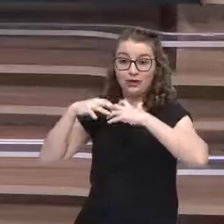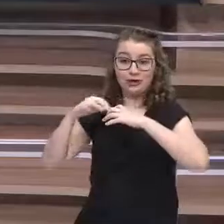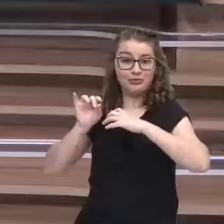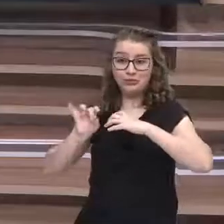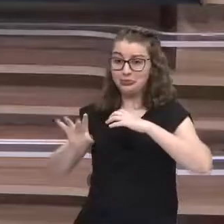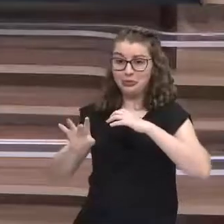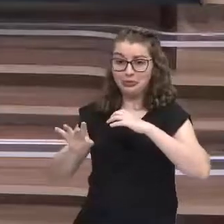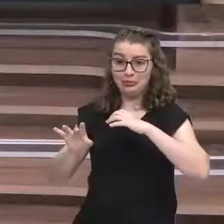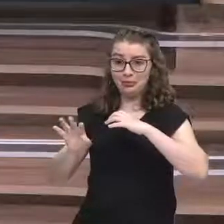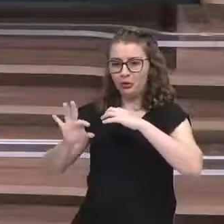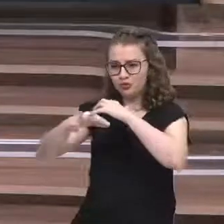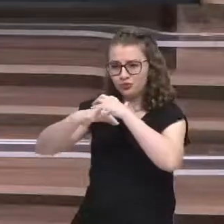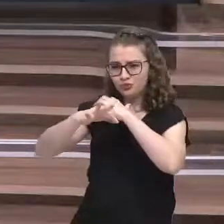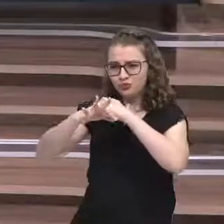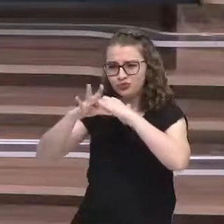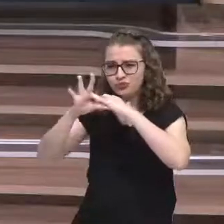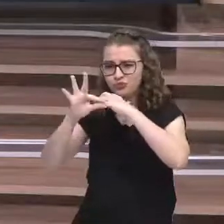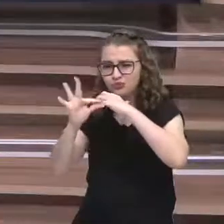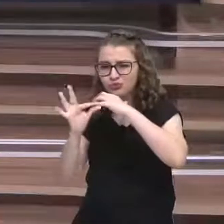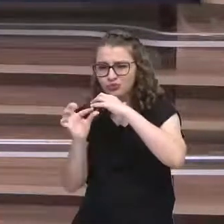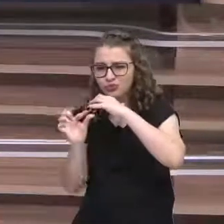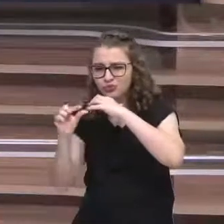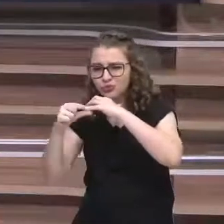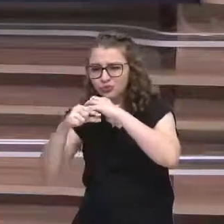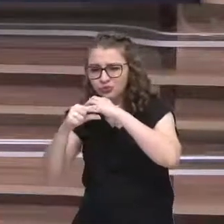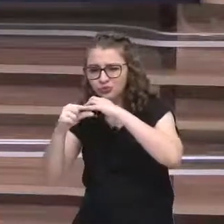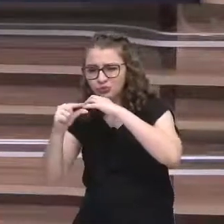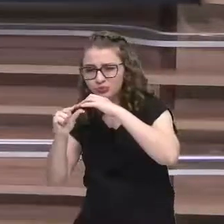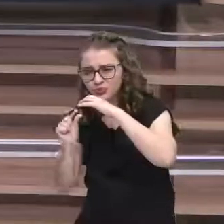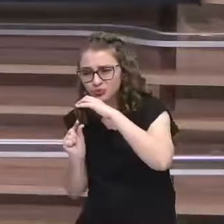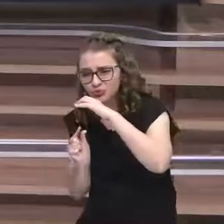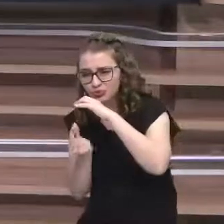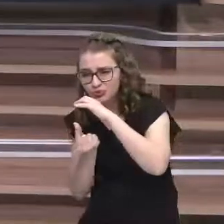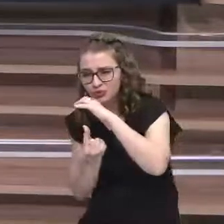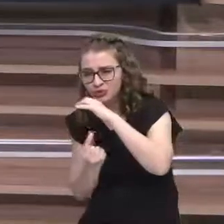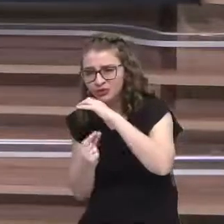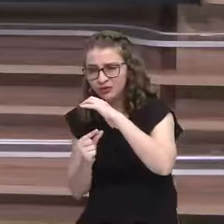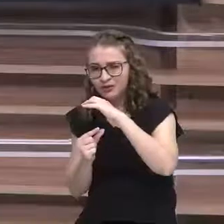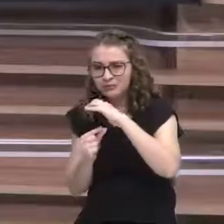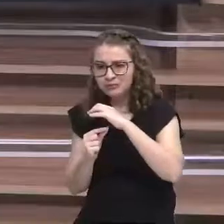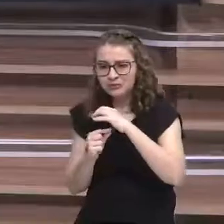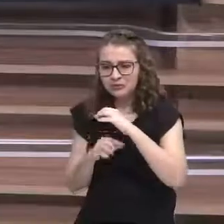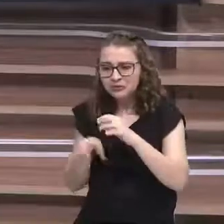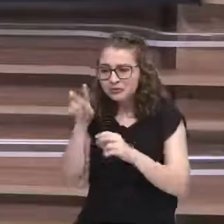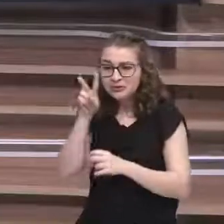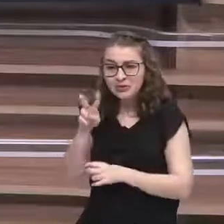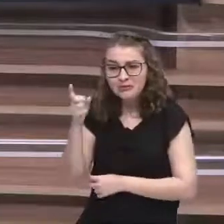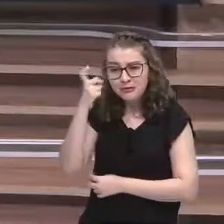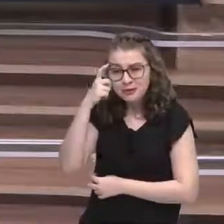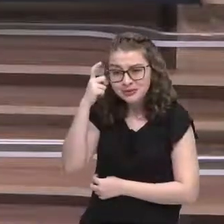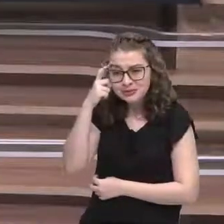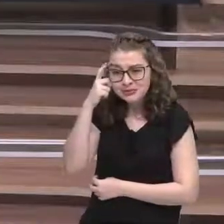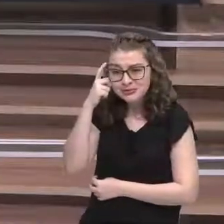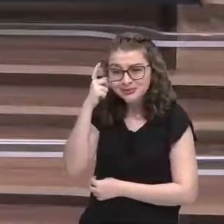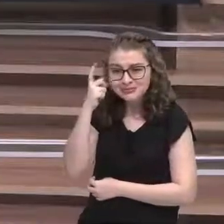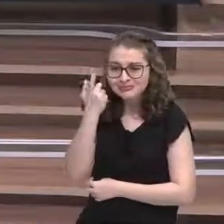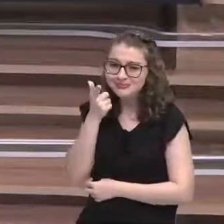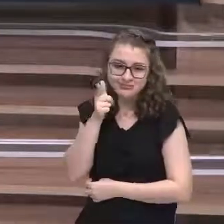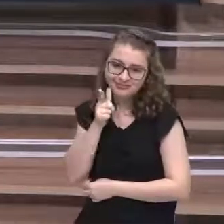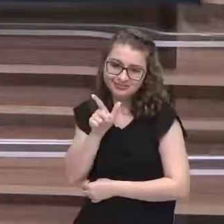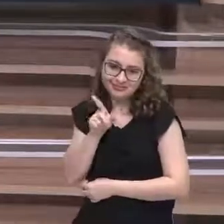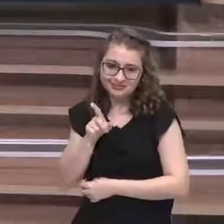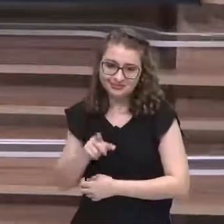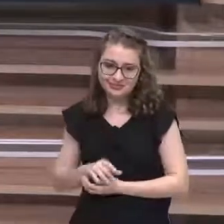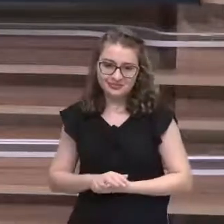Veias, etc., né? Então, mas você não vai encontrar o pensamento, você não vê. Então, é o desafio das